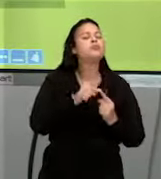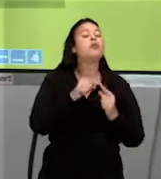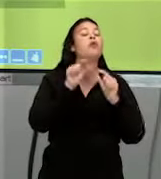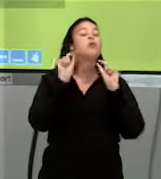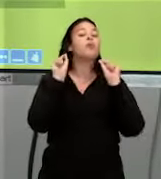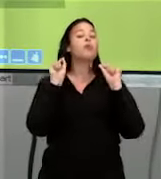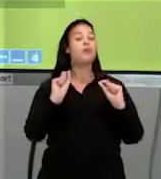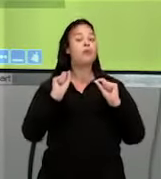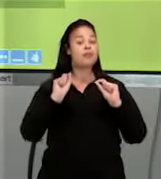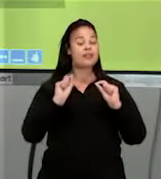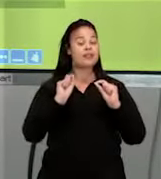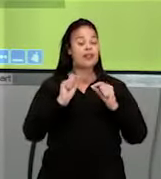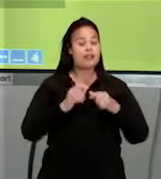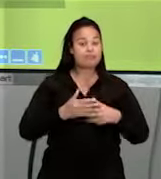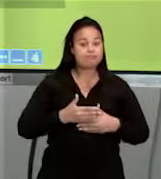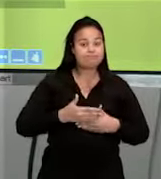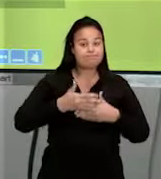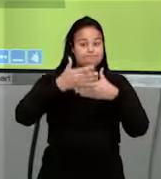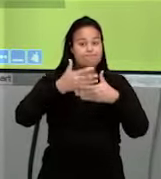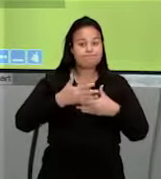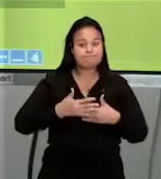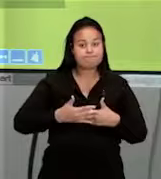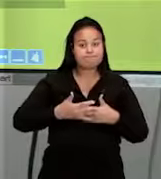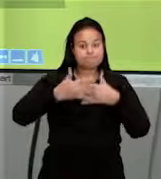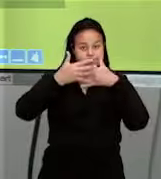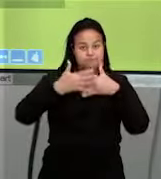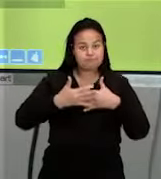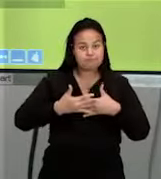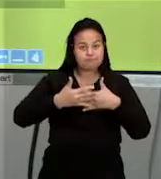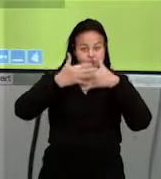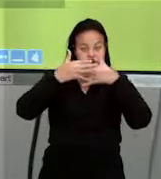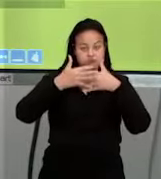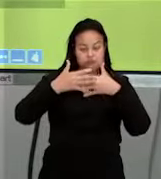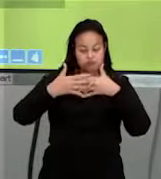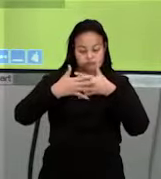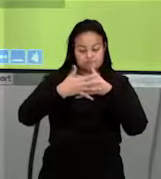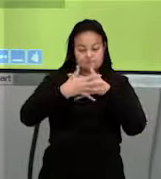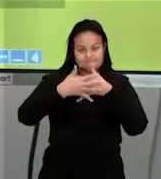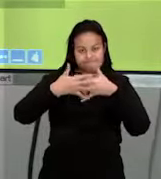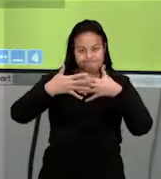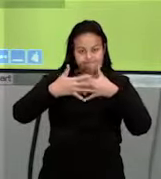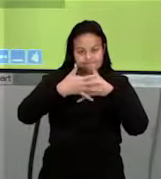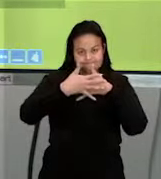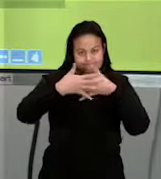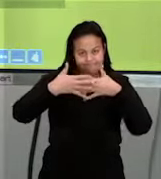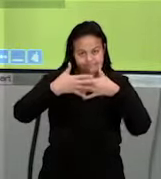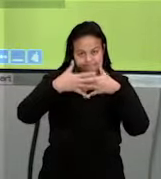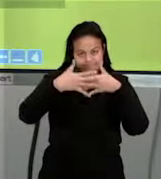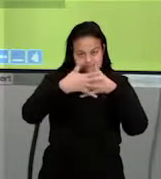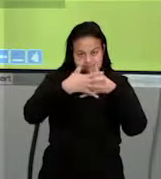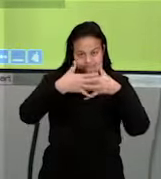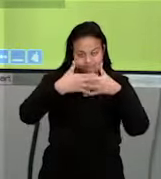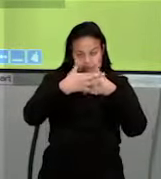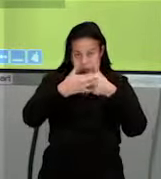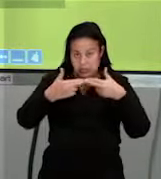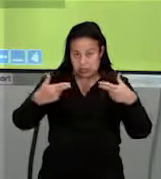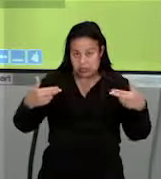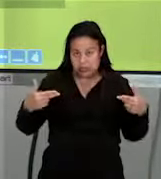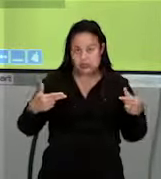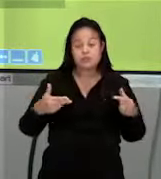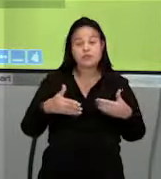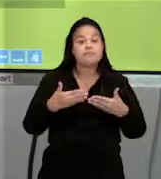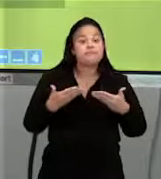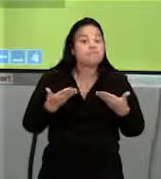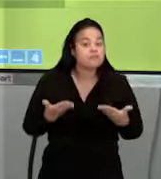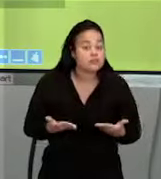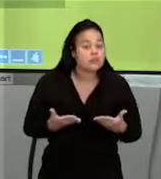na sustentação e o preenchimento dos tecidos. E dessa forma,